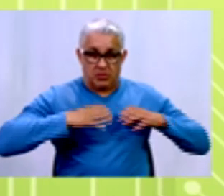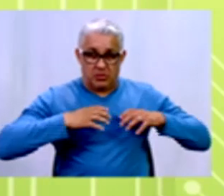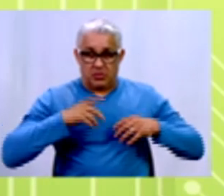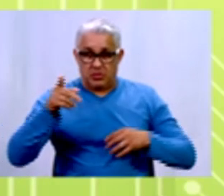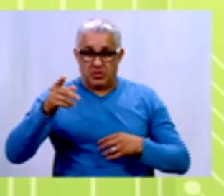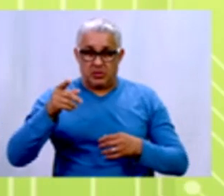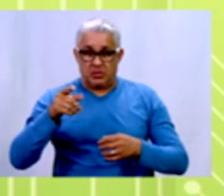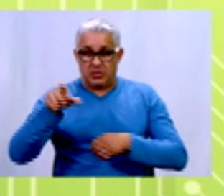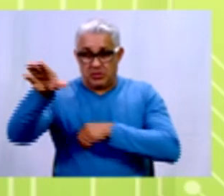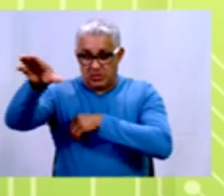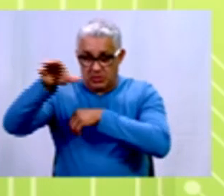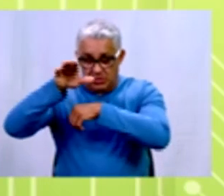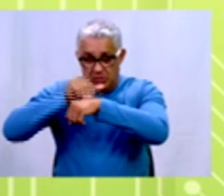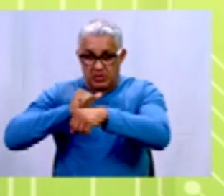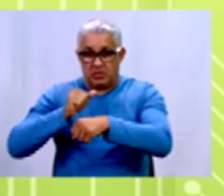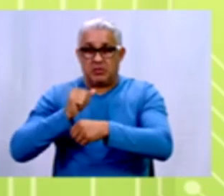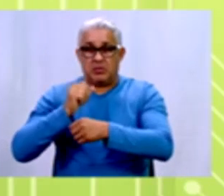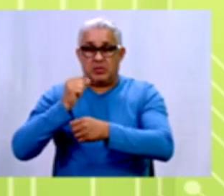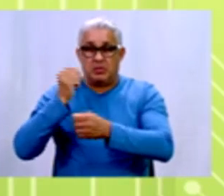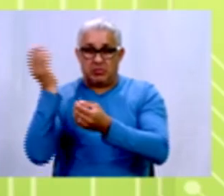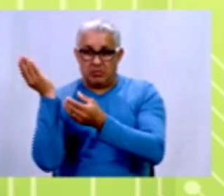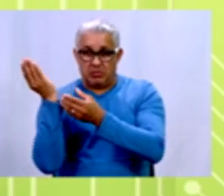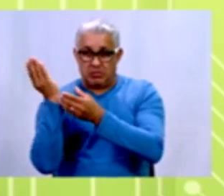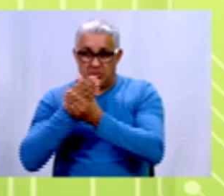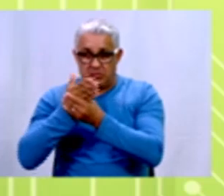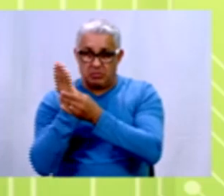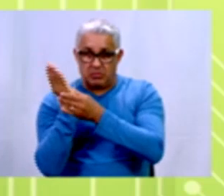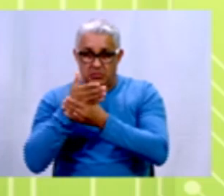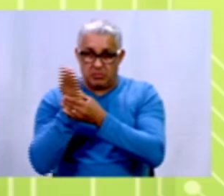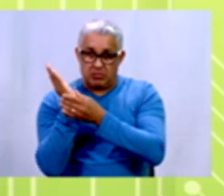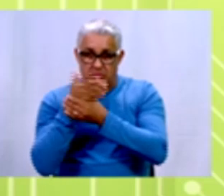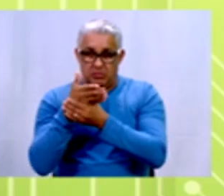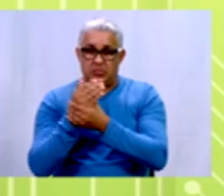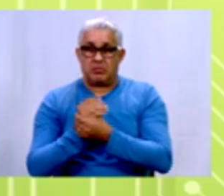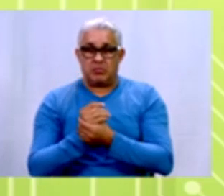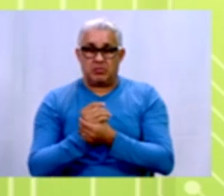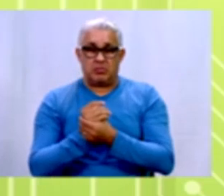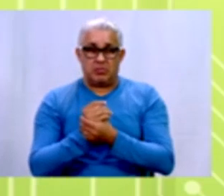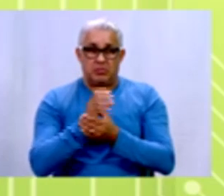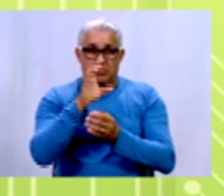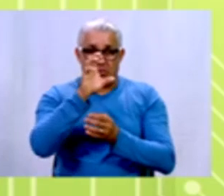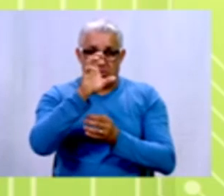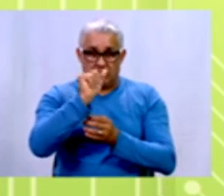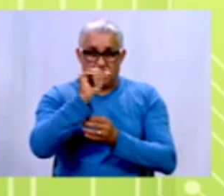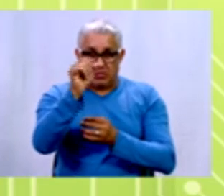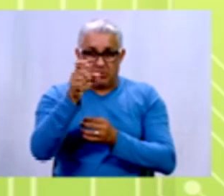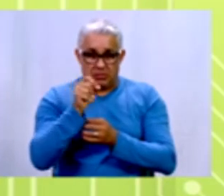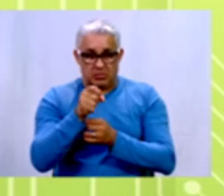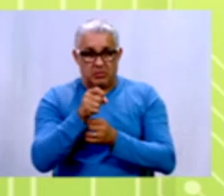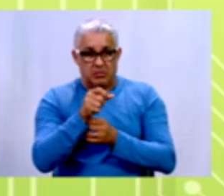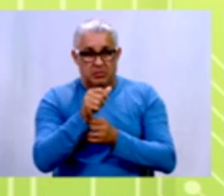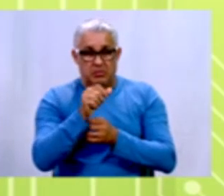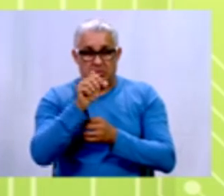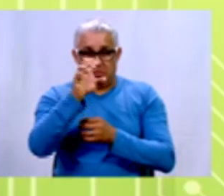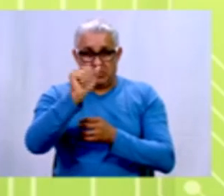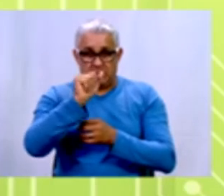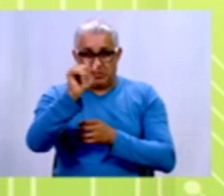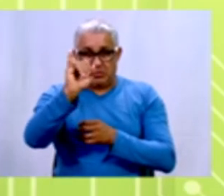contrata um táxi para fazer a entrega dessa caixa. Aí,